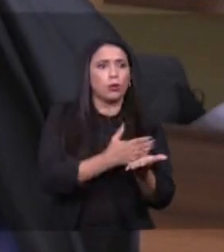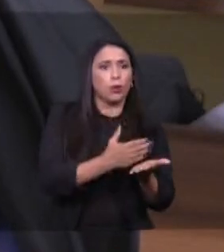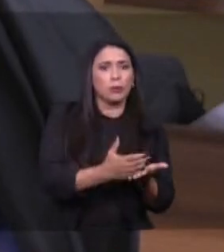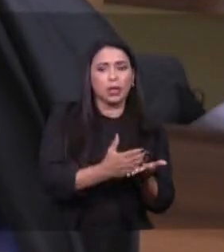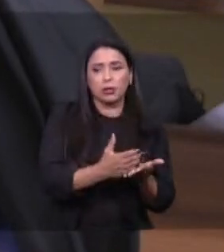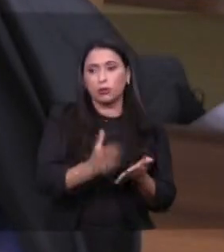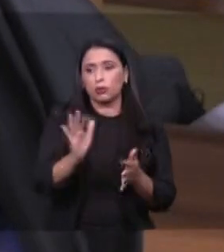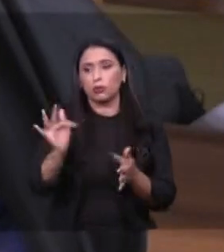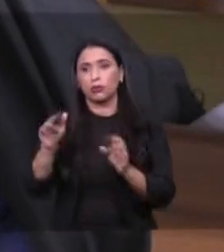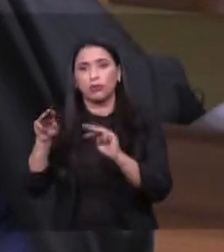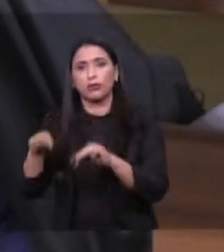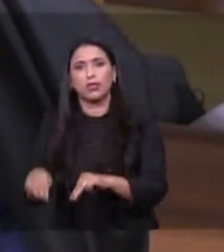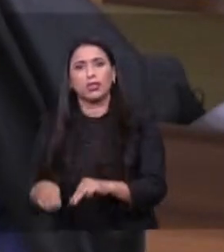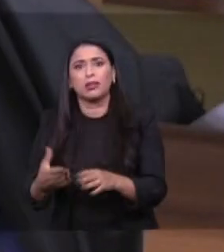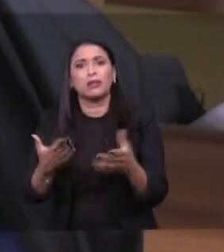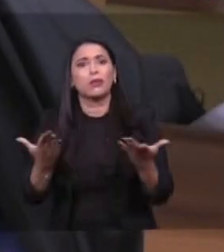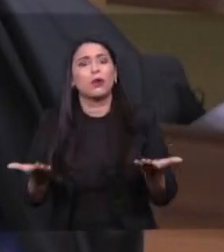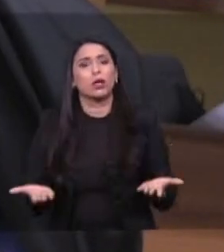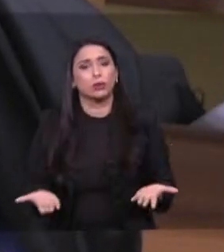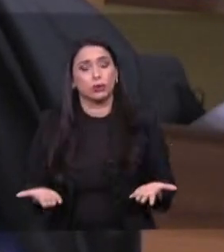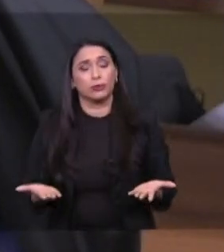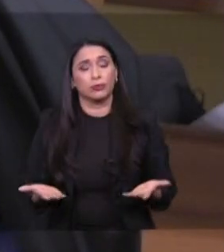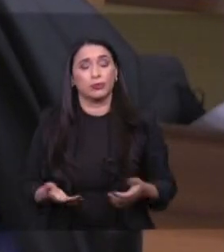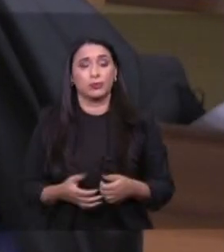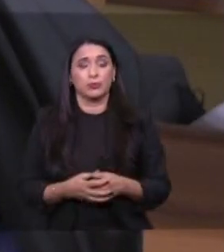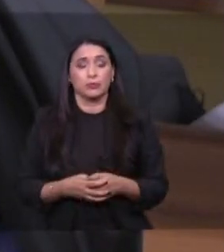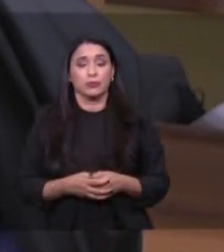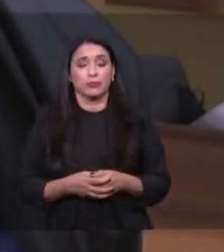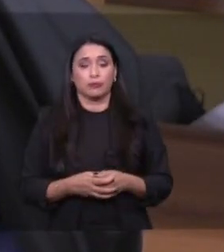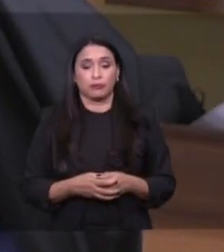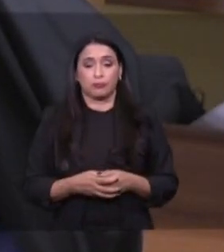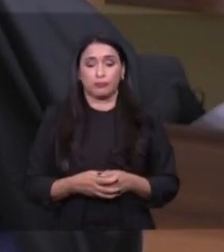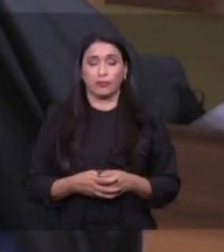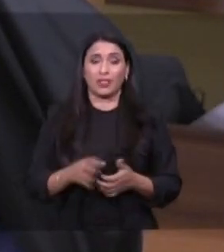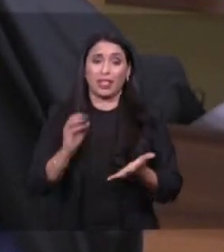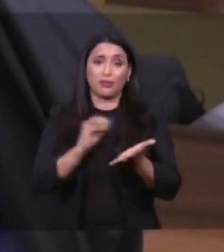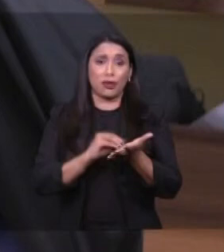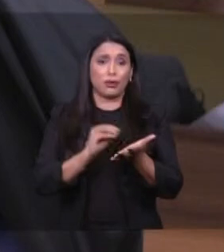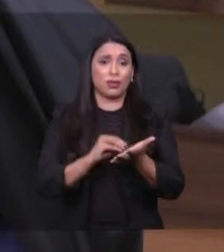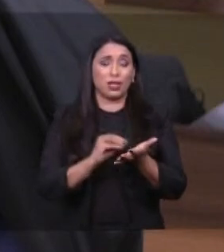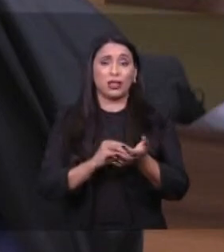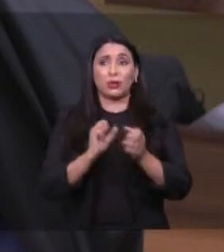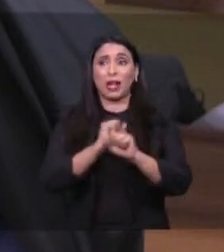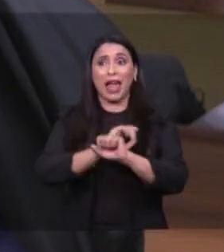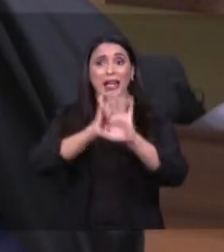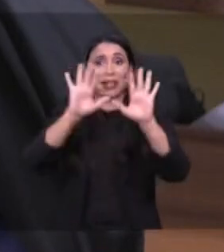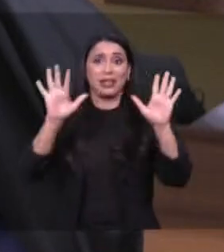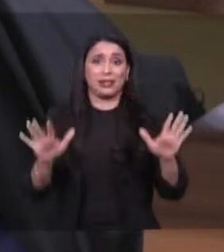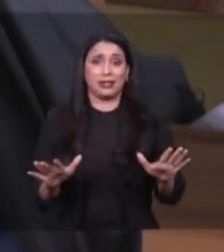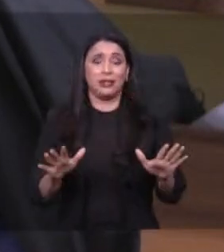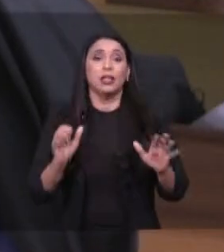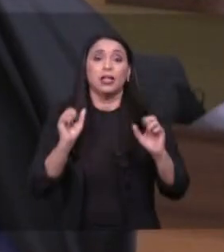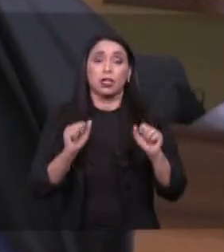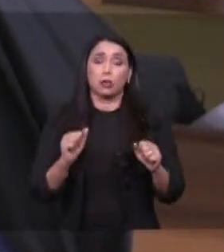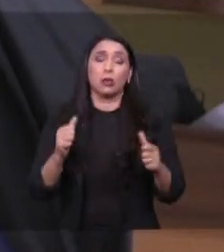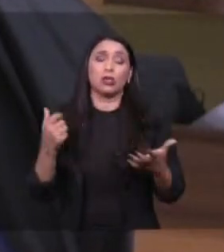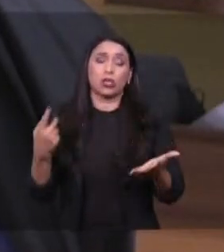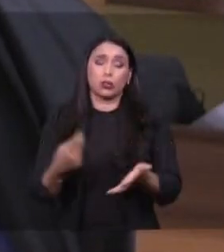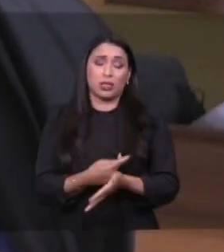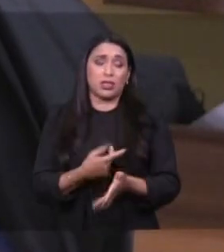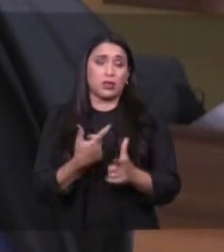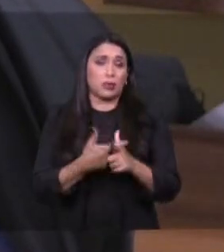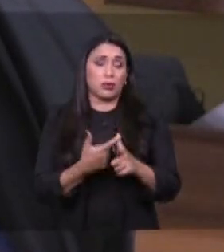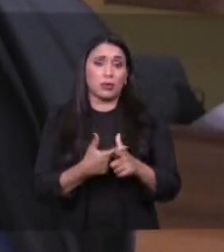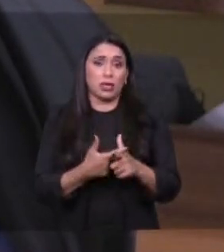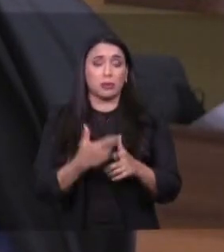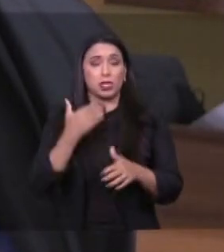voto colegiado. A ausência de clareza do preceito é também capaz de gerar situações inusitadas. Imagine se o